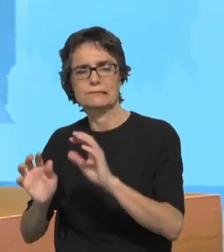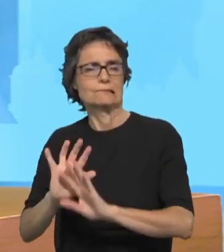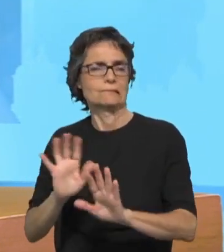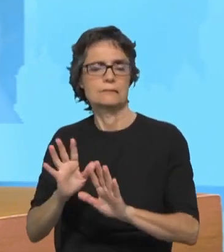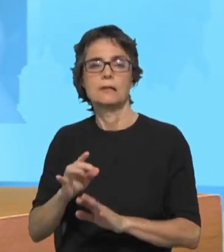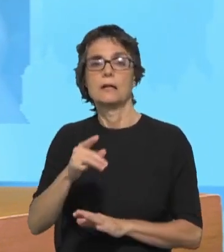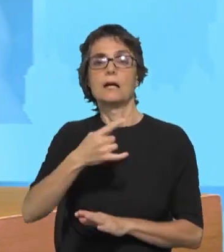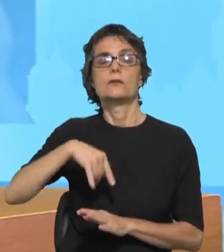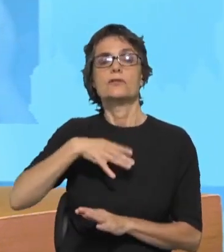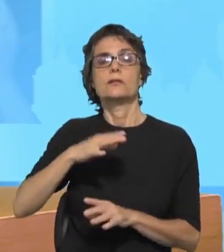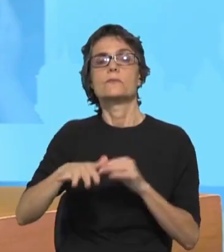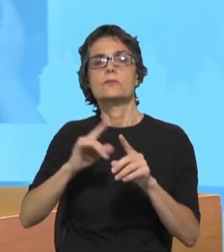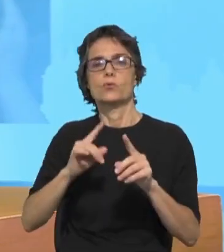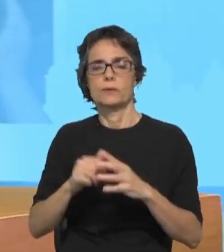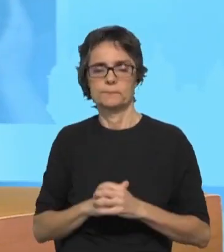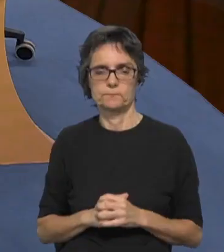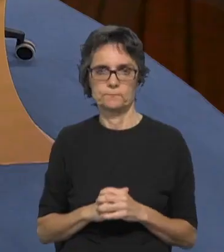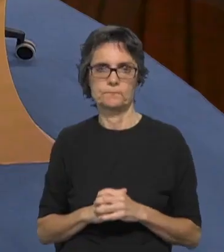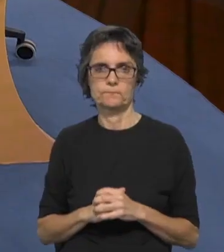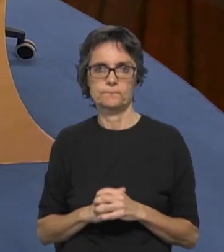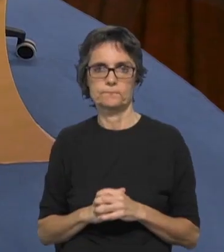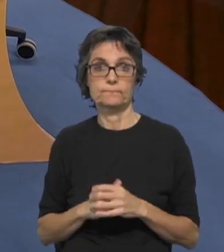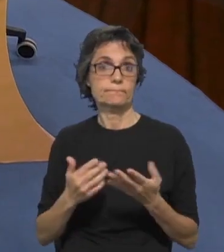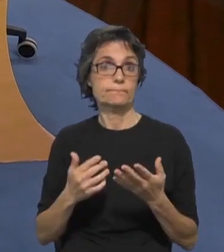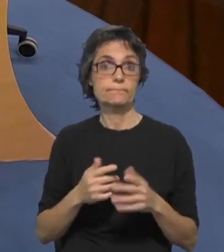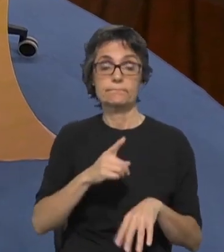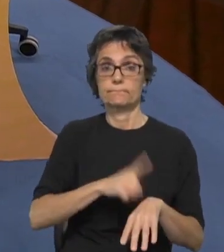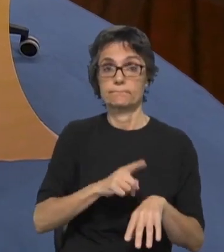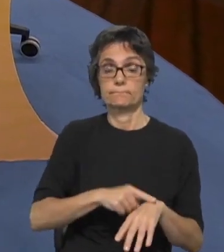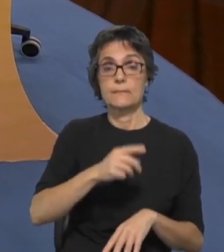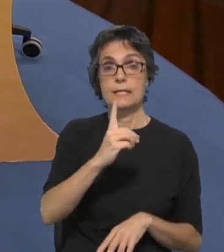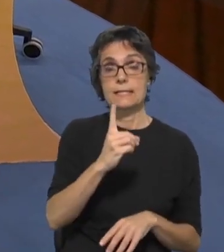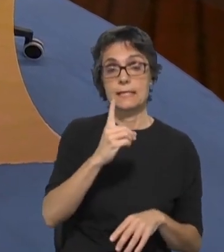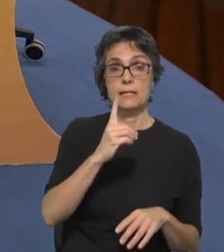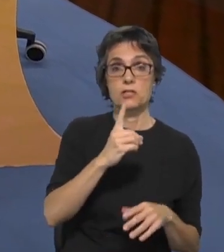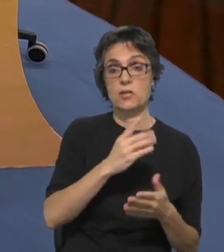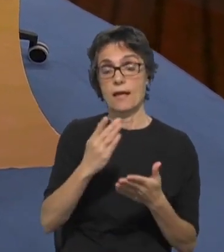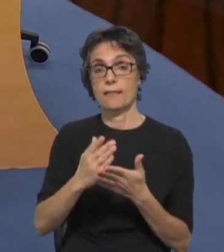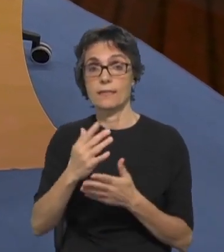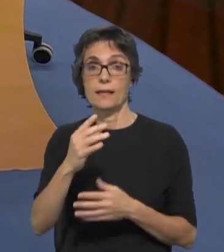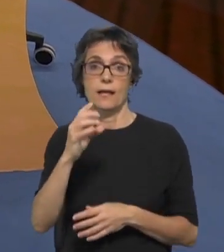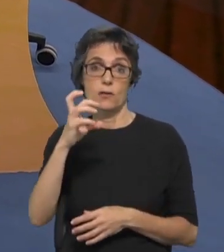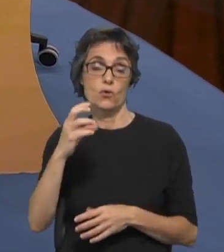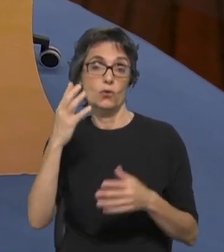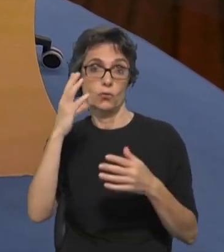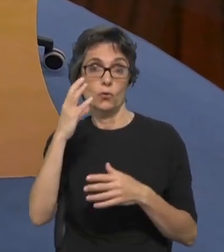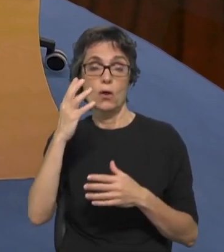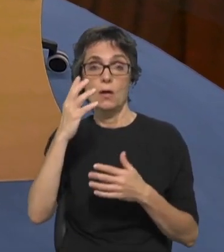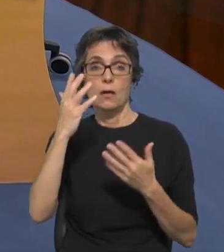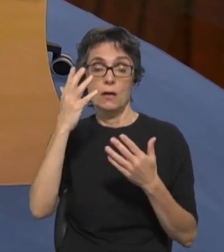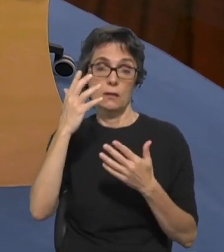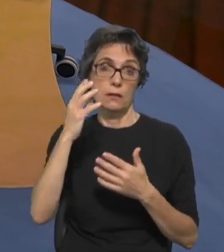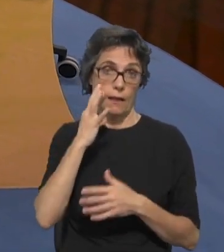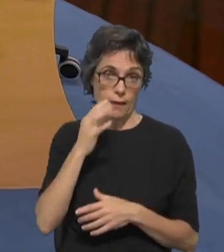Aqui nós teremos sessões entre as 18h30 e as 20 horas, que ocuparão numa primeira parte,